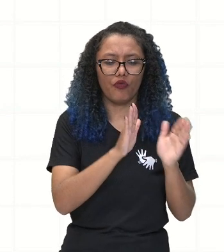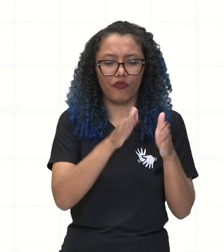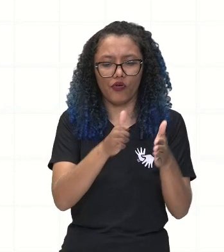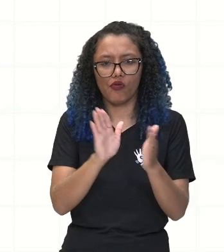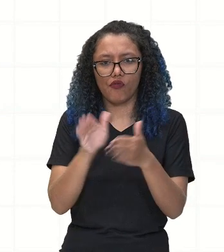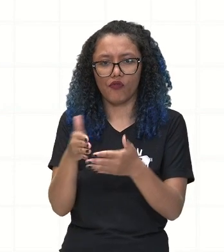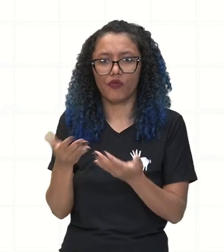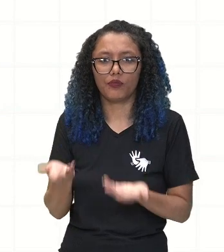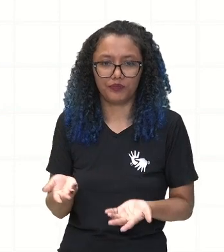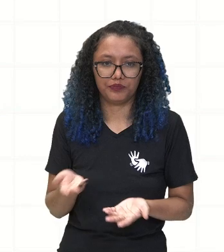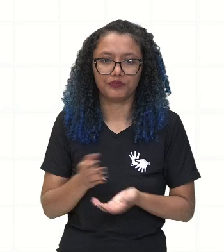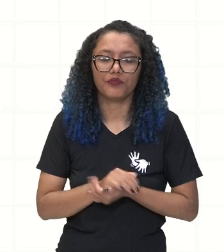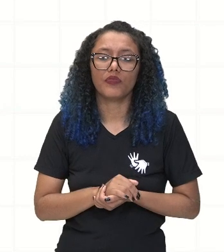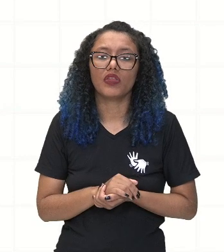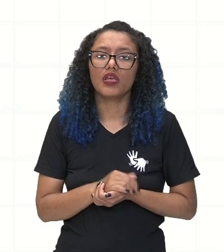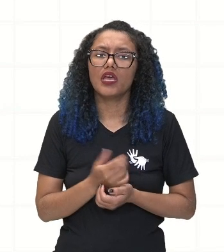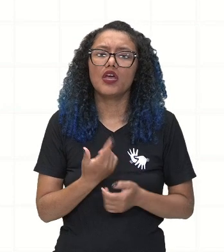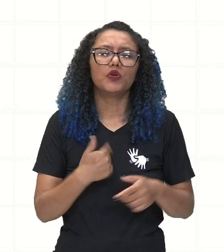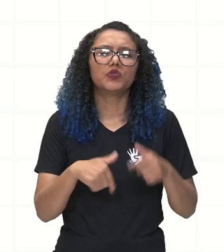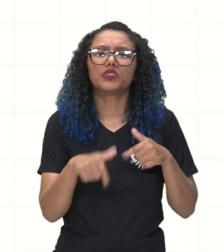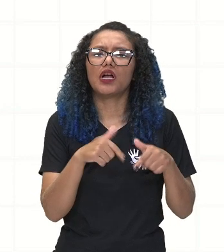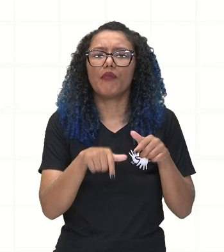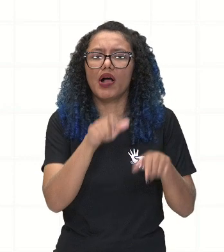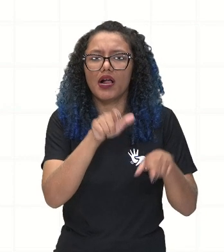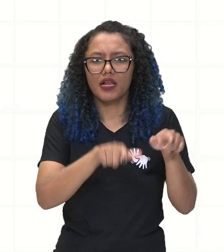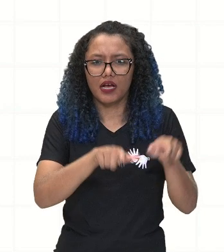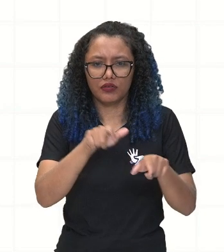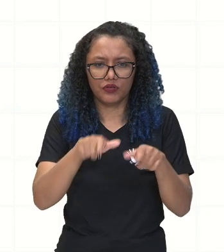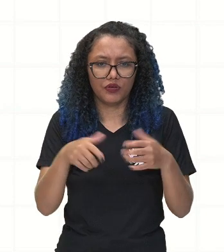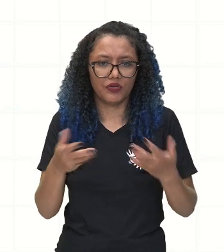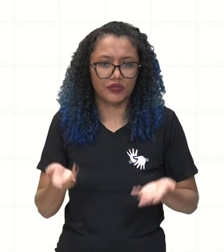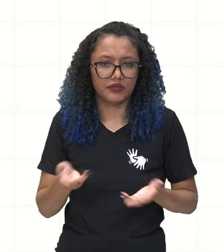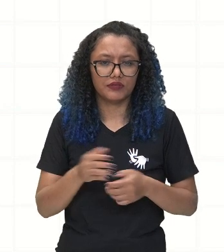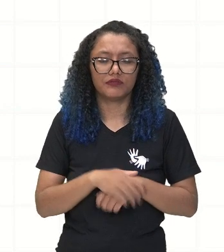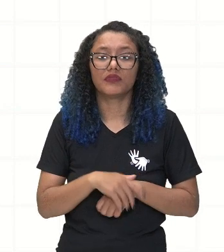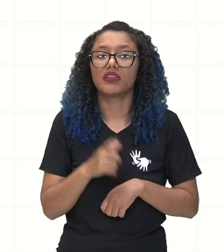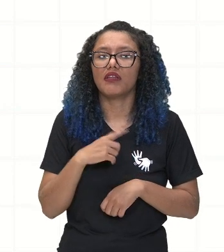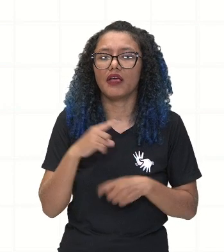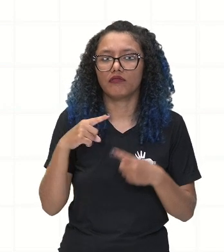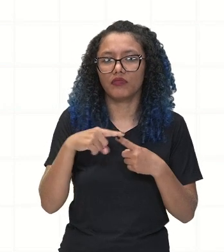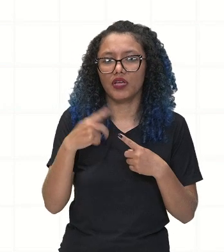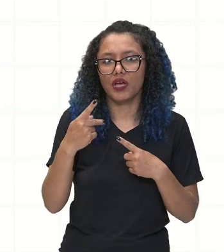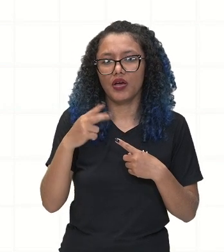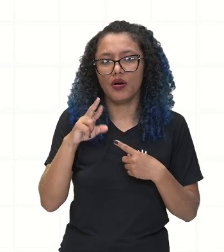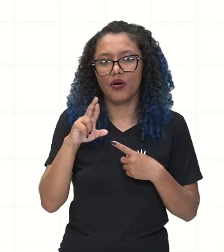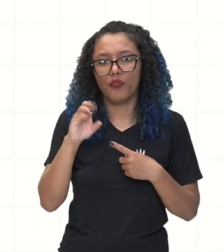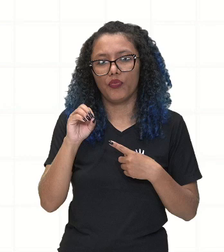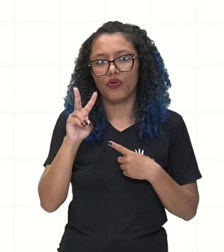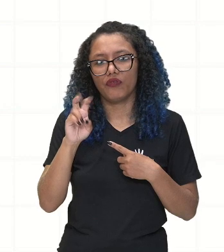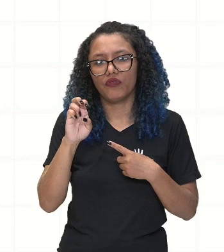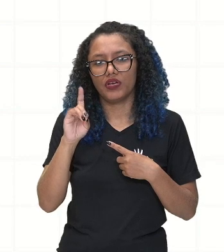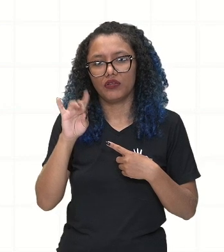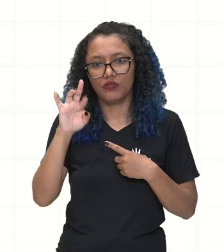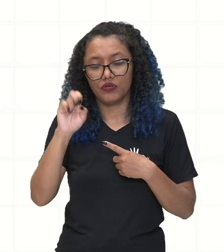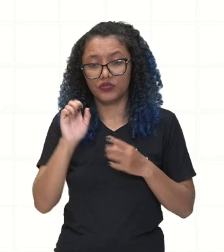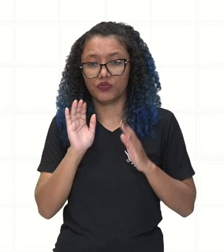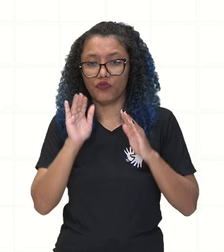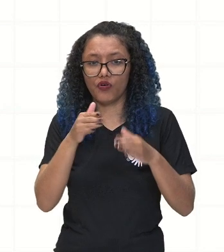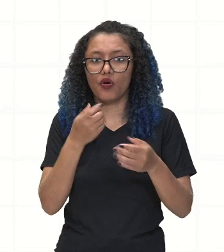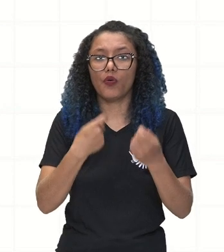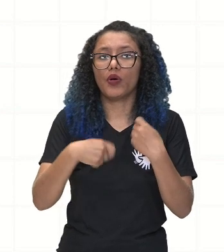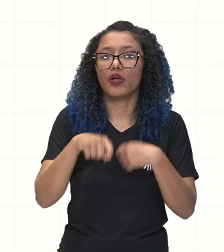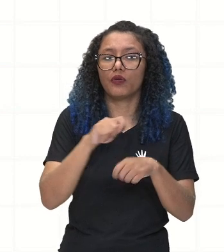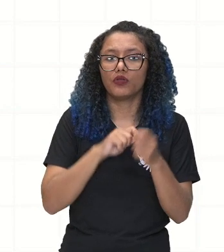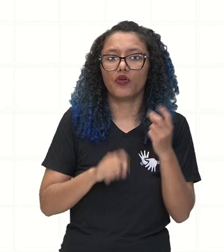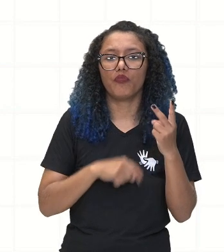funcionários vão contar aí com os provedores, que vão realizar tarefas relacionadas à economia. Teremos